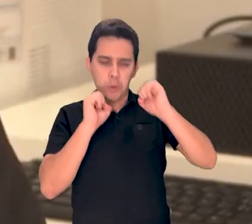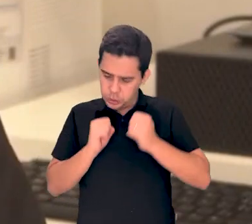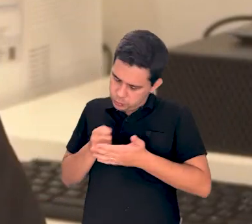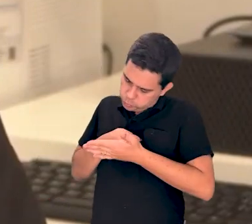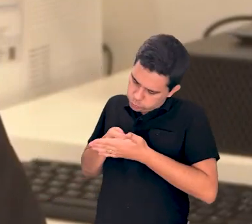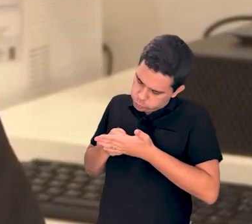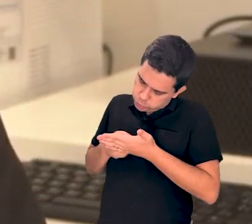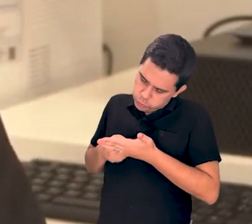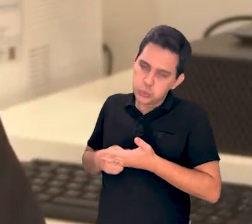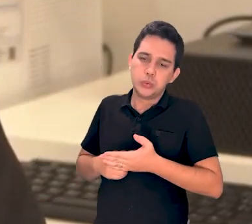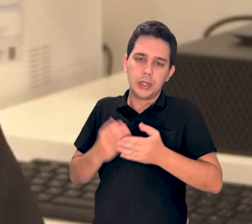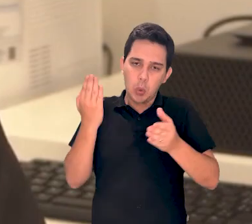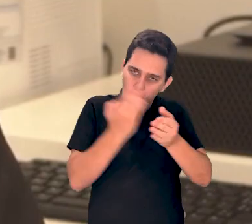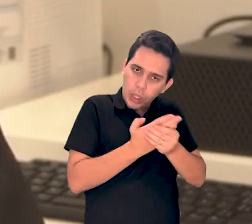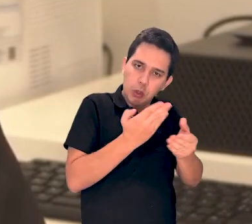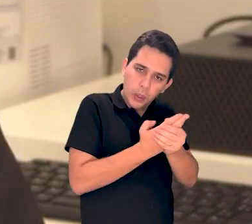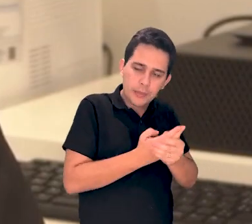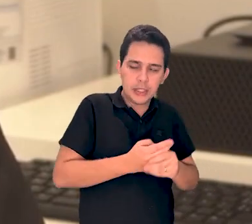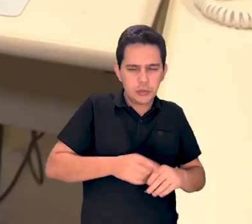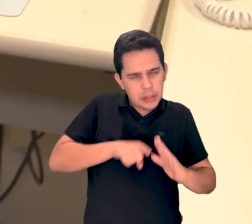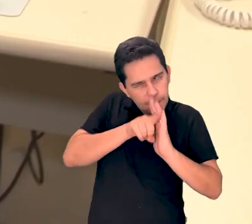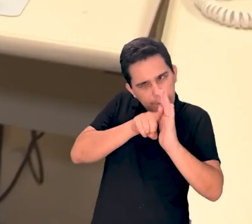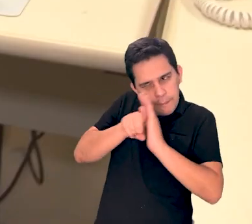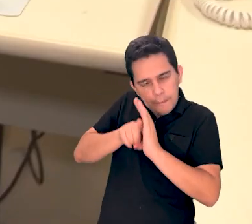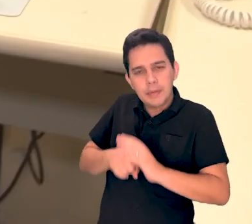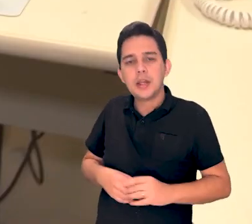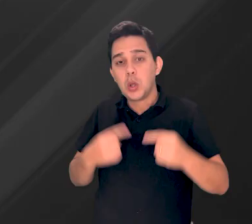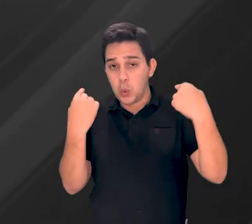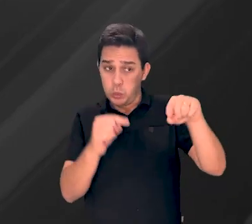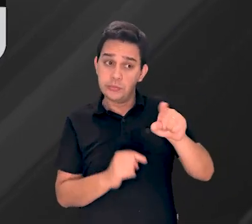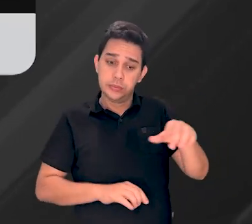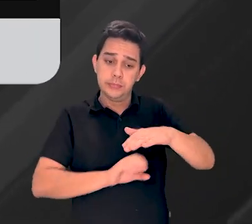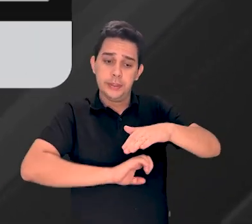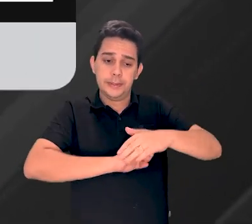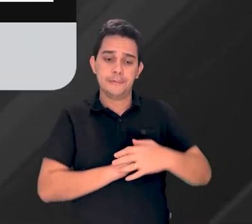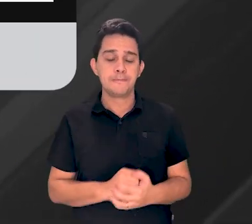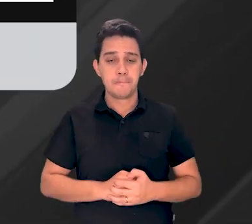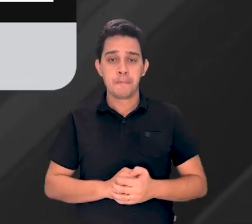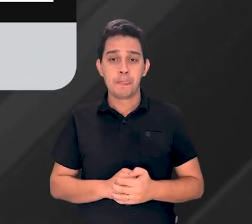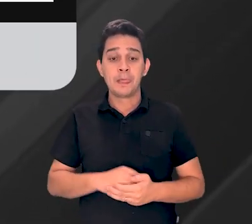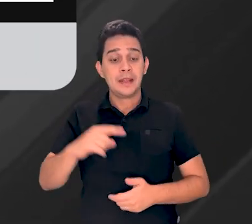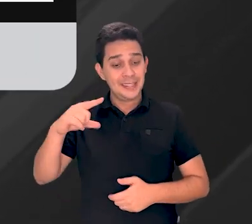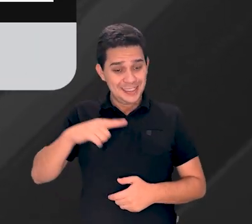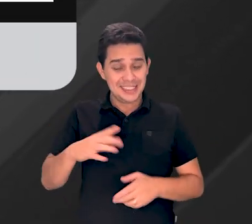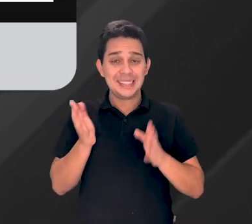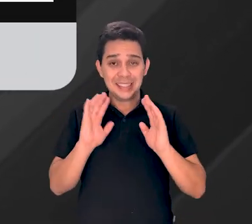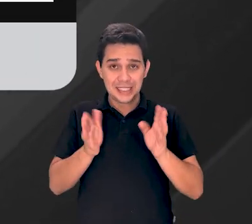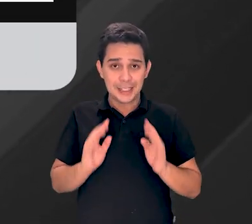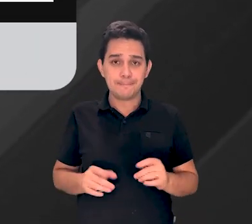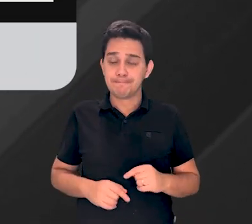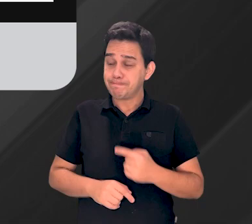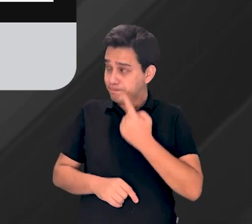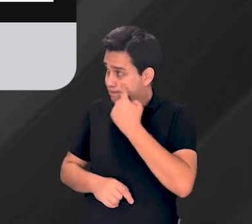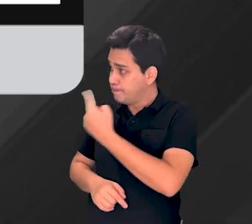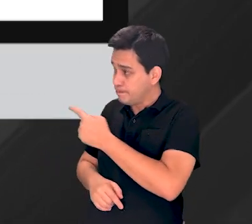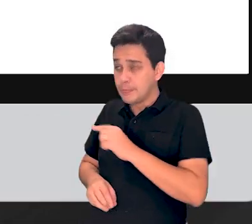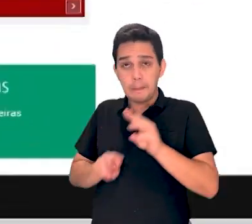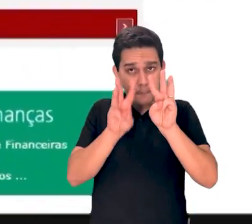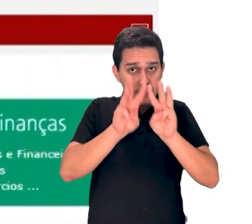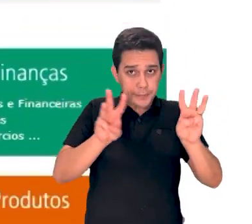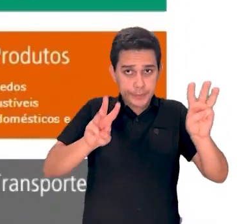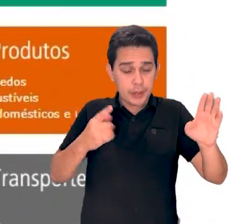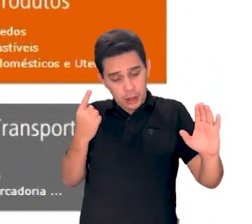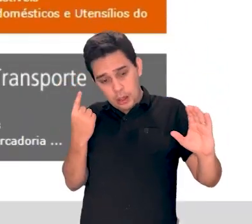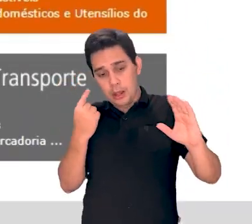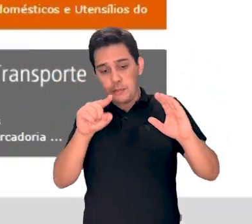de fundamento para uma investigação inclusive porque já existem várias decisões judiciais que